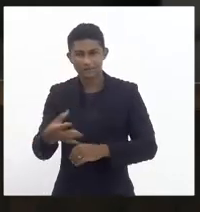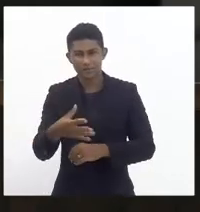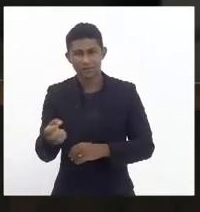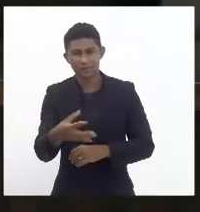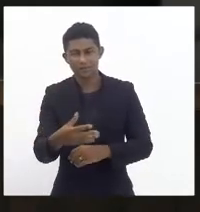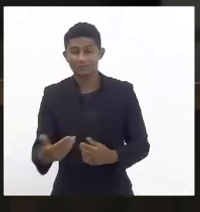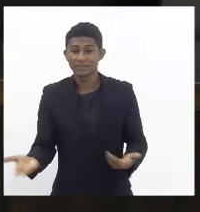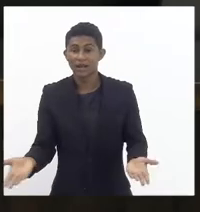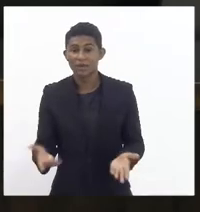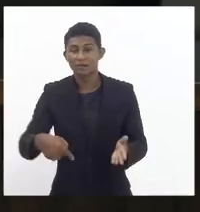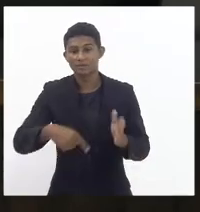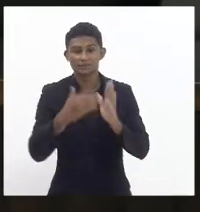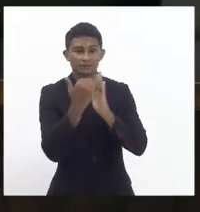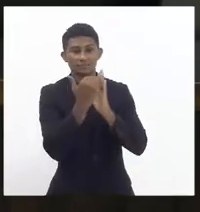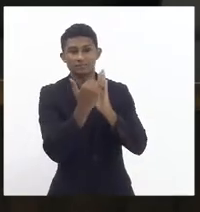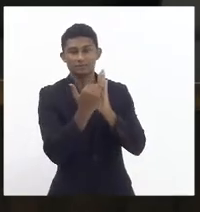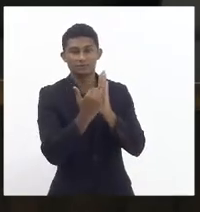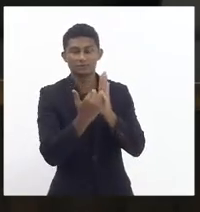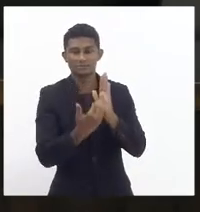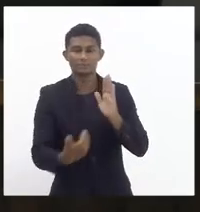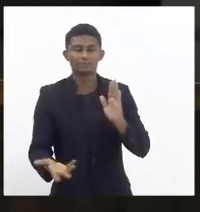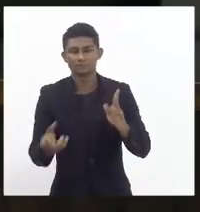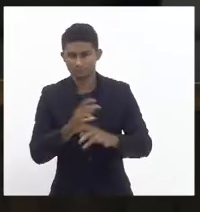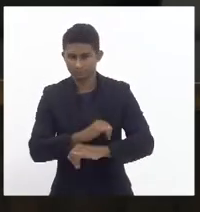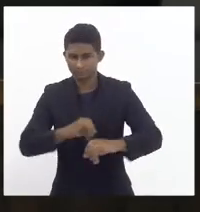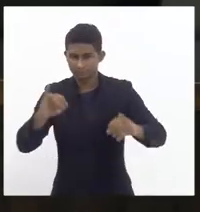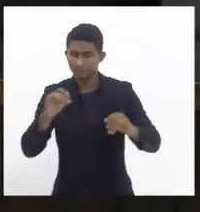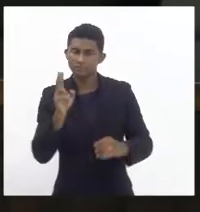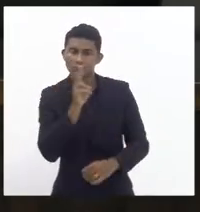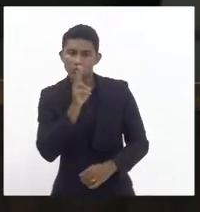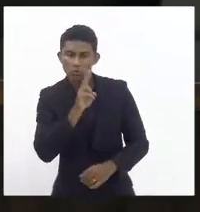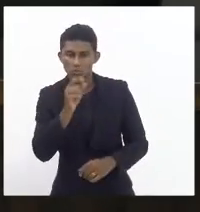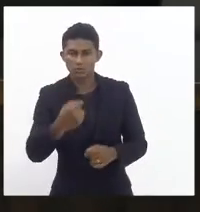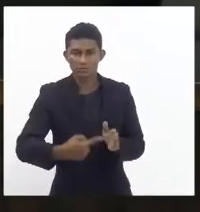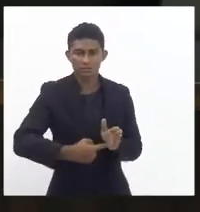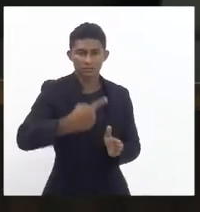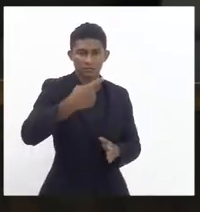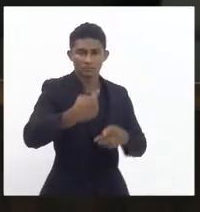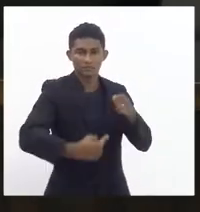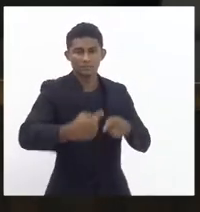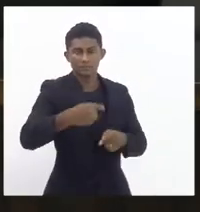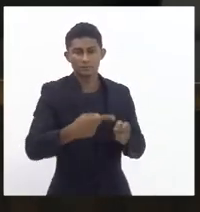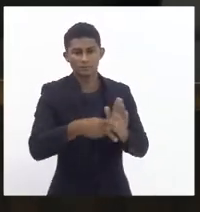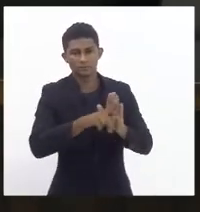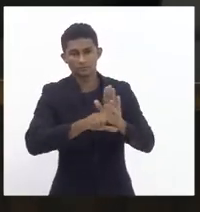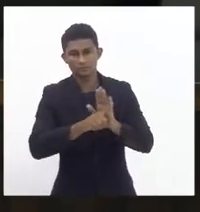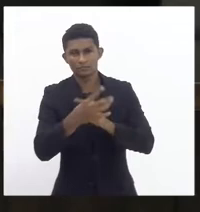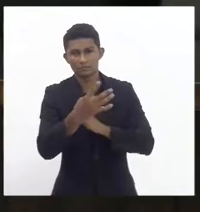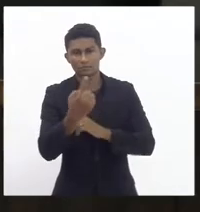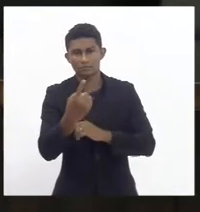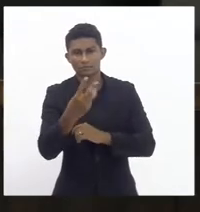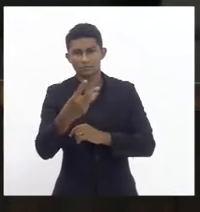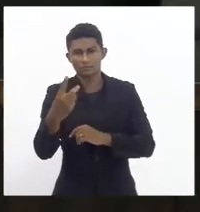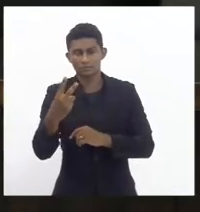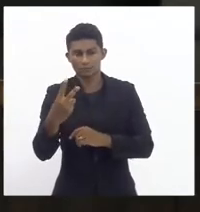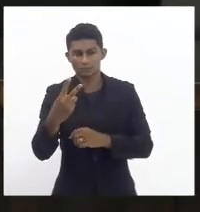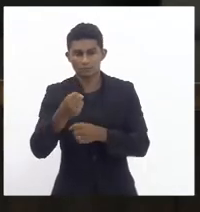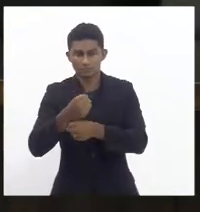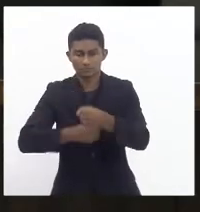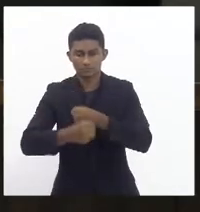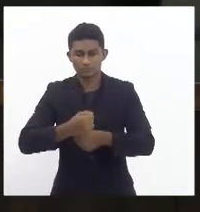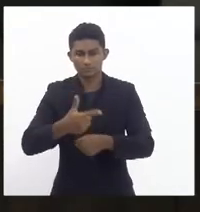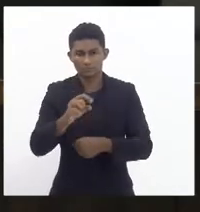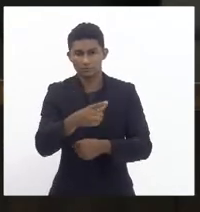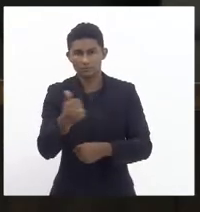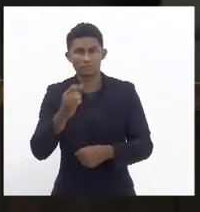vamos a pauta anuncio é regime de urgência em discussão única projeto de lei 4132 de 21 de autoria do